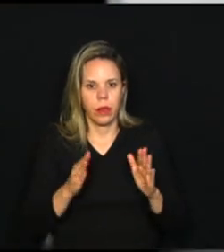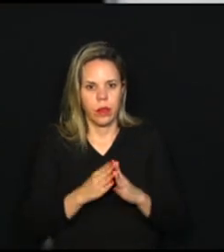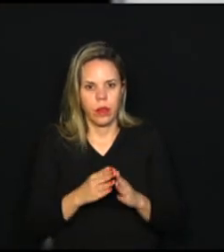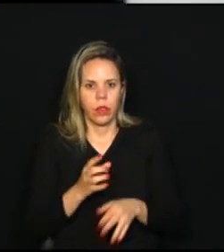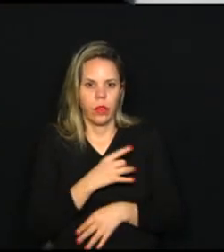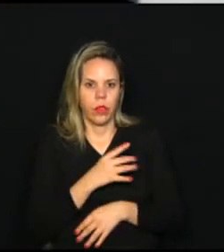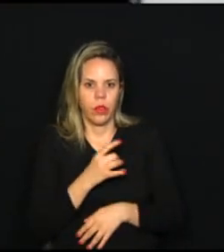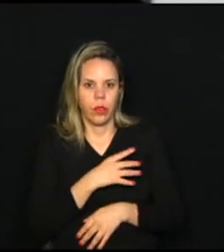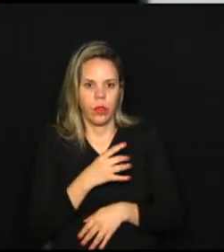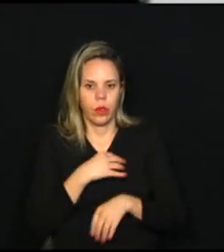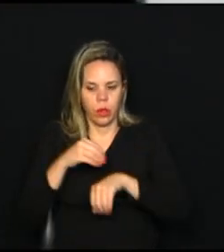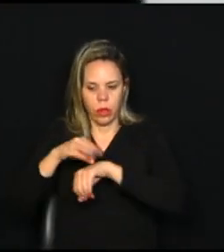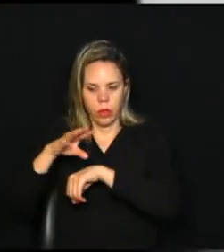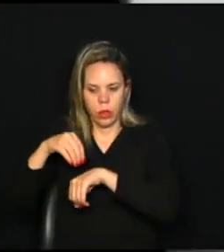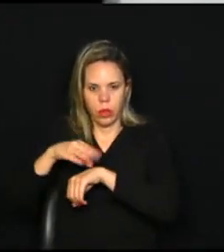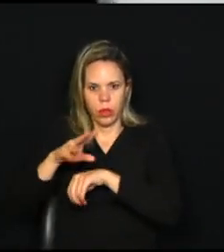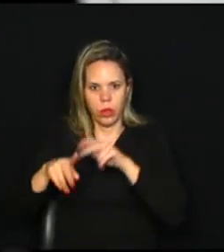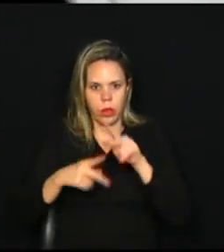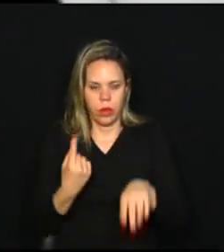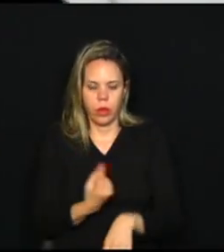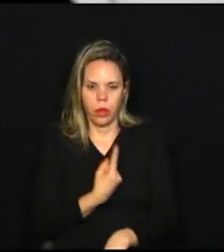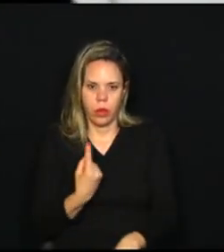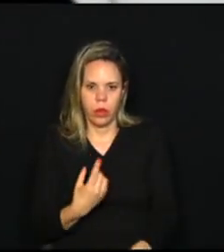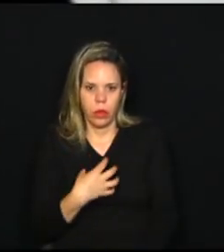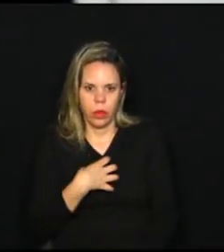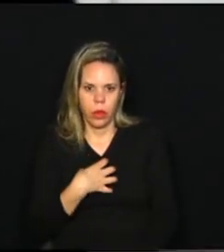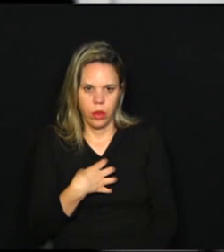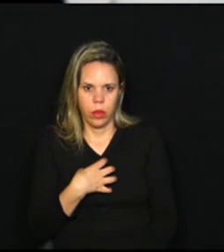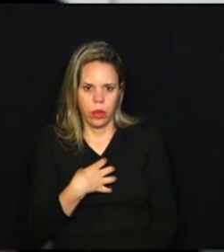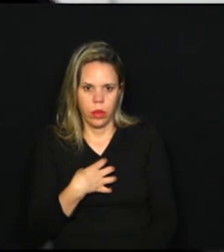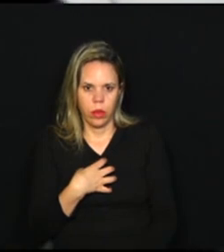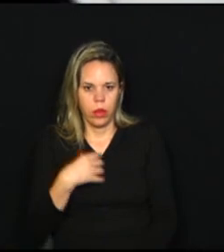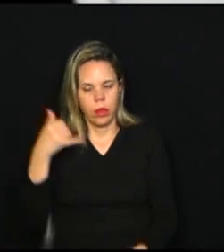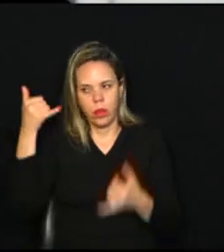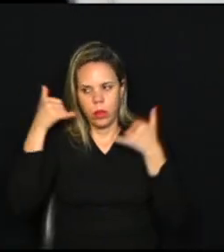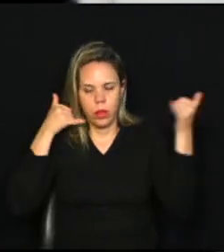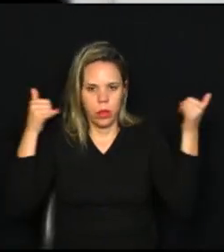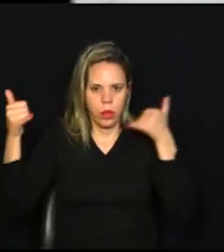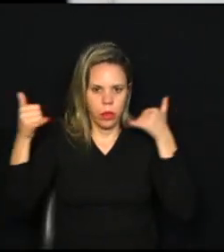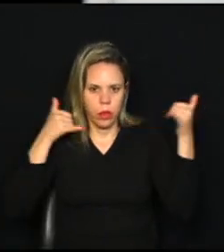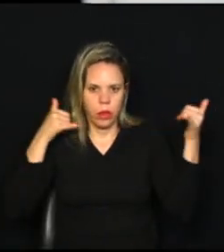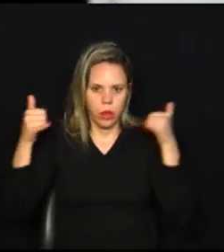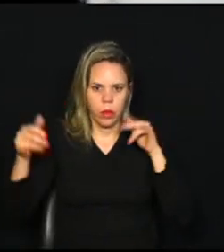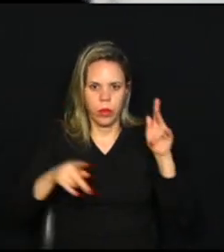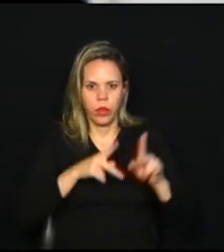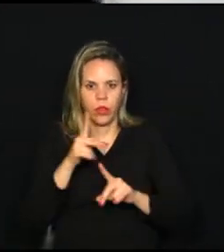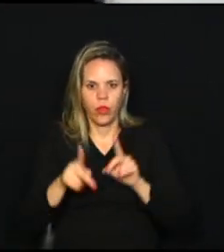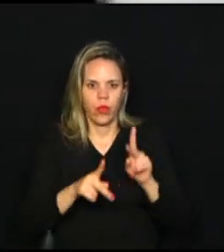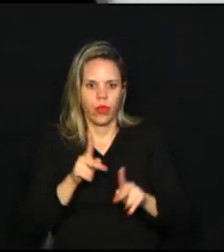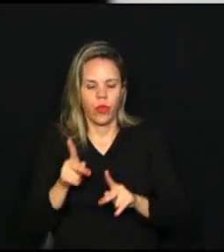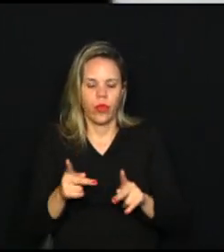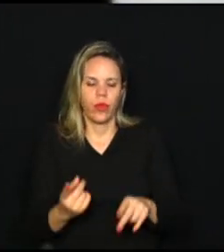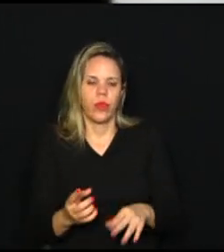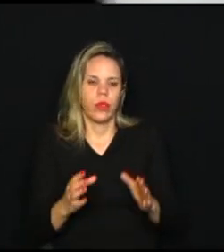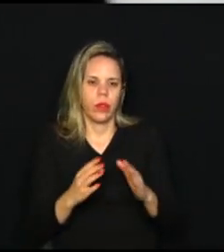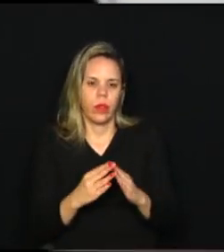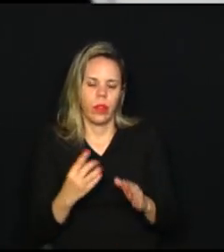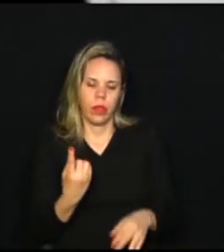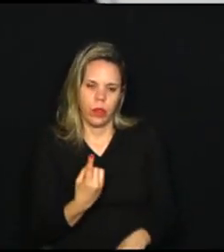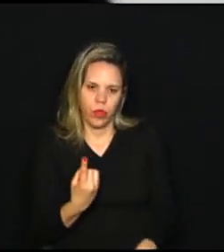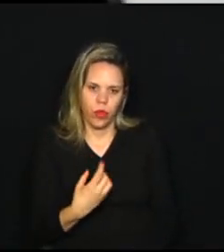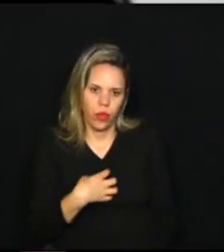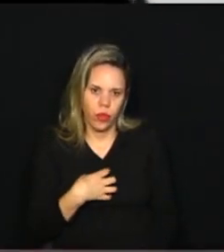de transmitir para uma outra pessoa e ficam sozinhas. Então, a gente ligar para a pessoa que está com inseguranças, ou